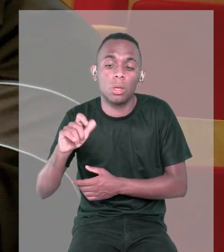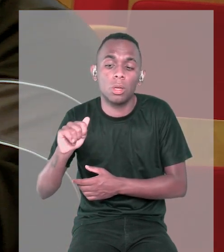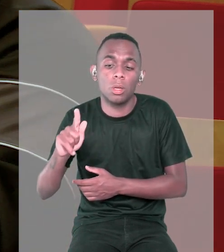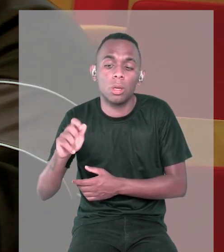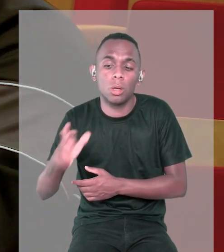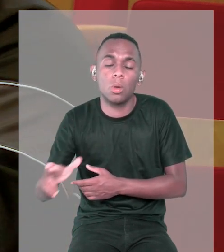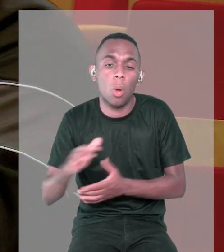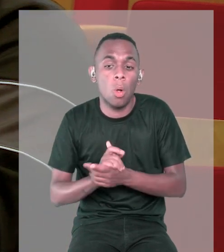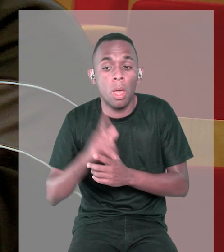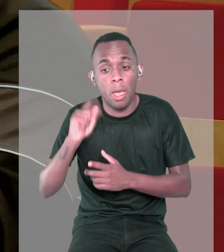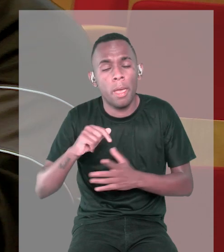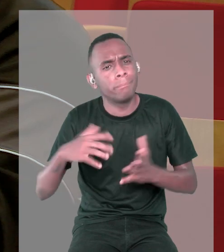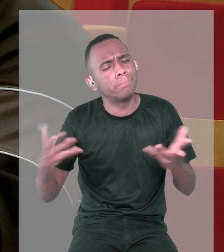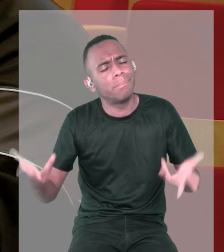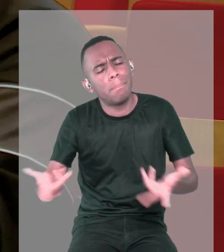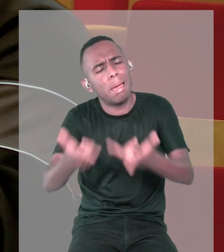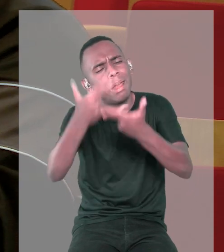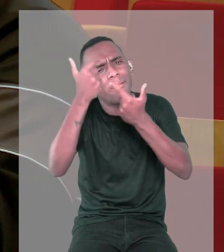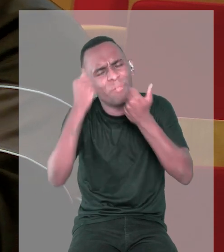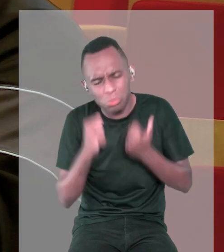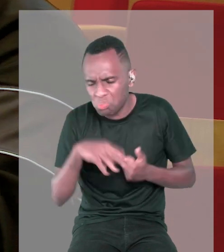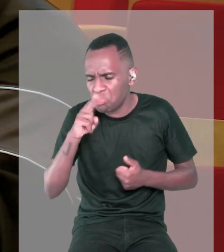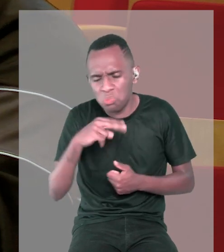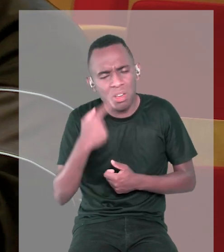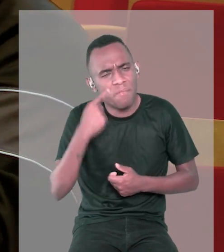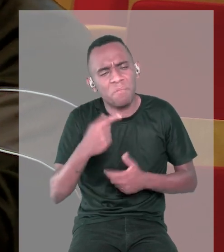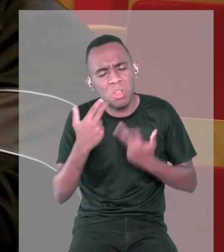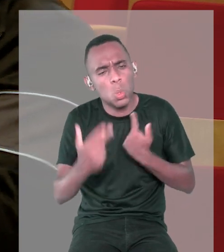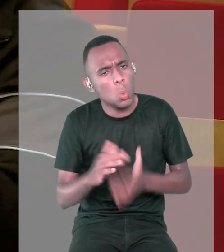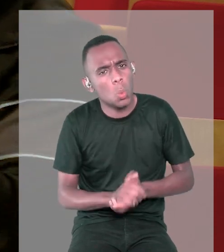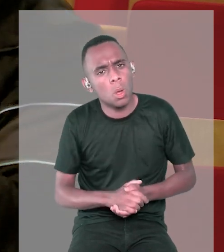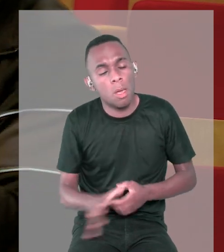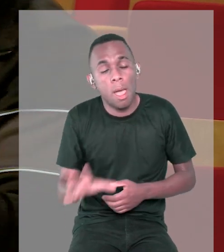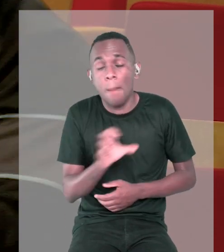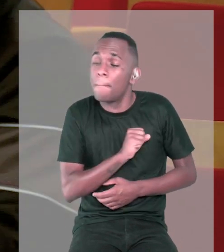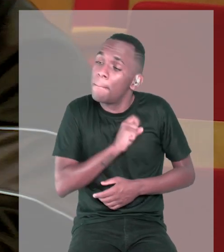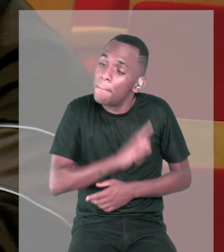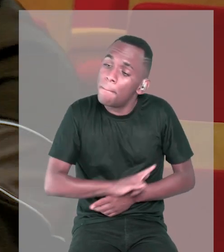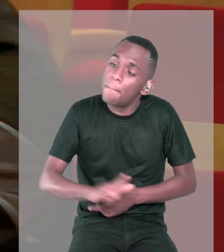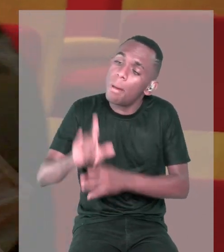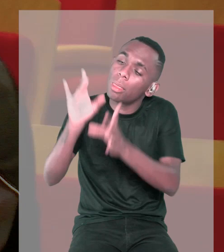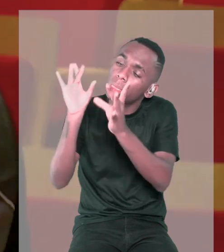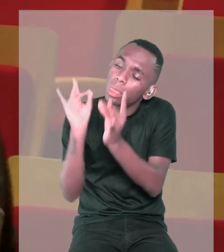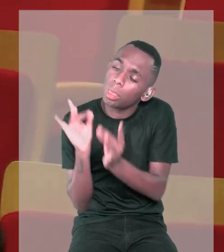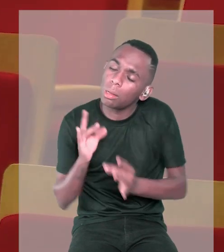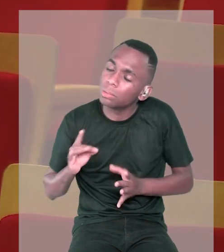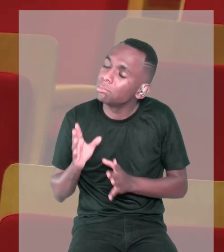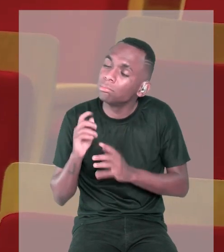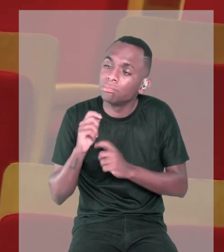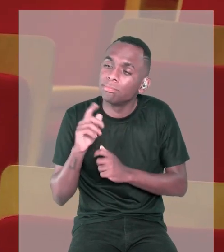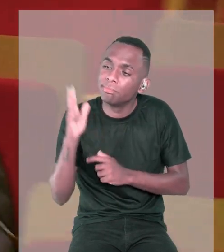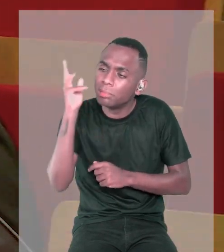do amor para uma pessoa fantástica, sabe? Eu também poderia falar que algumas declarações de Heidegger a Hannah